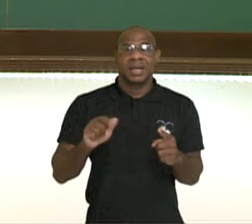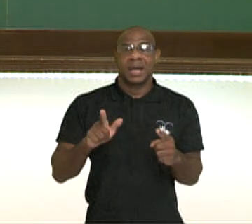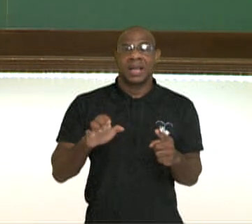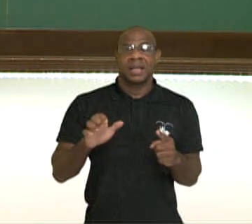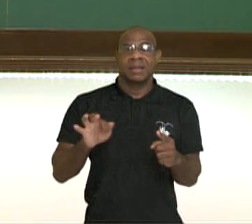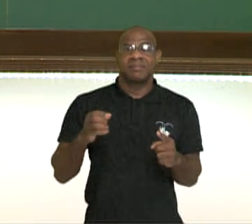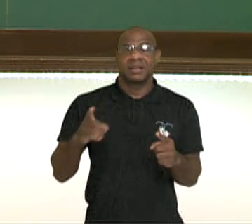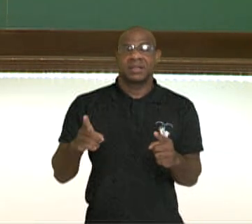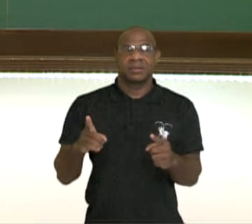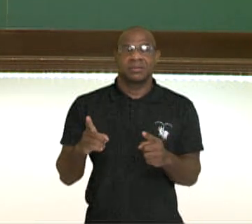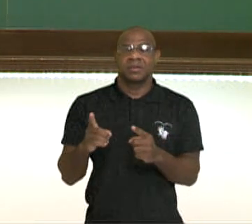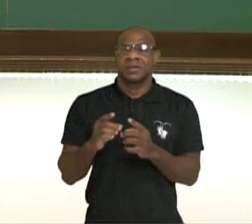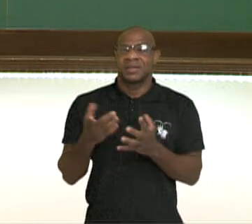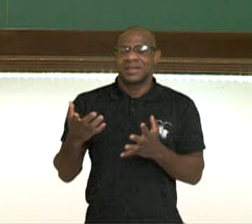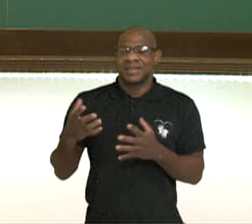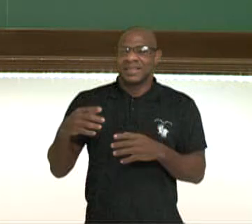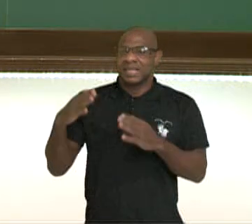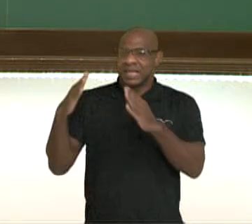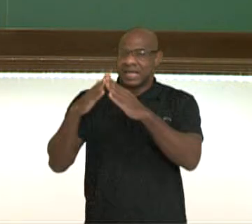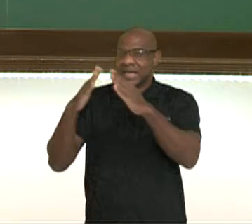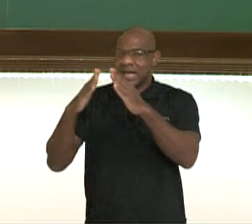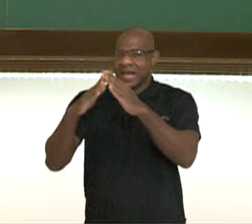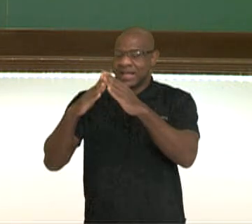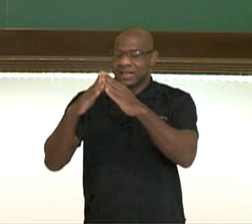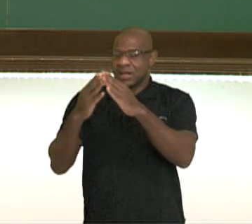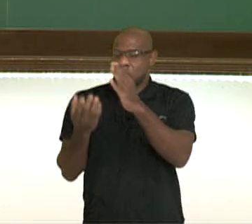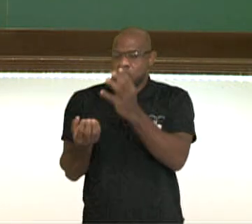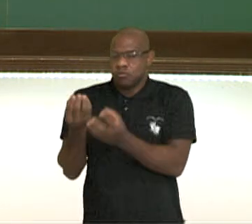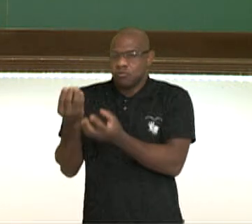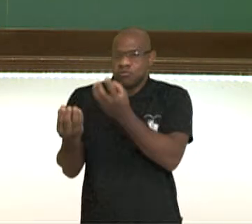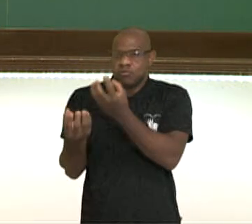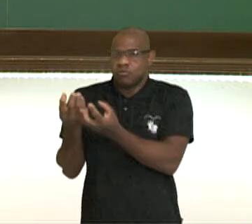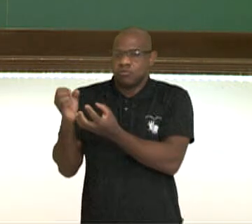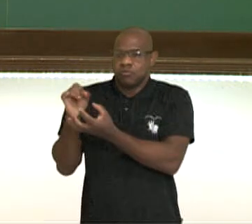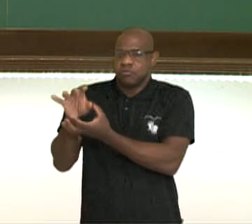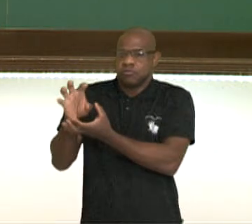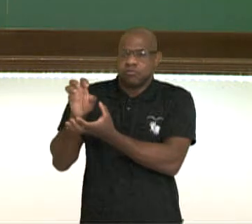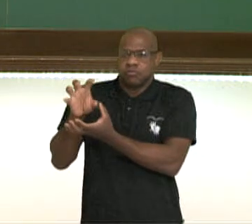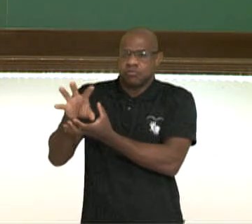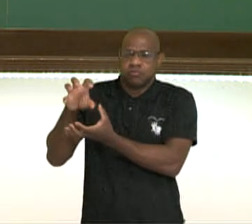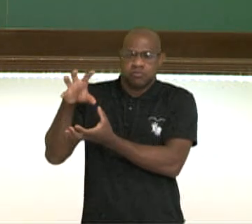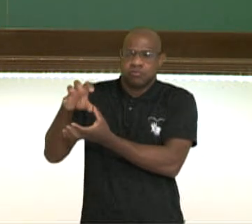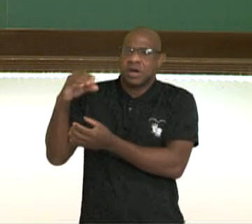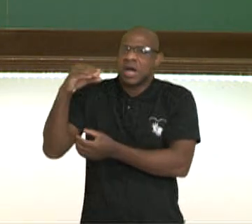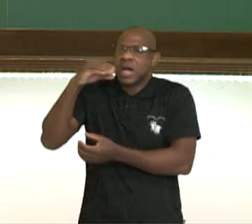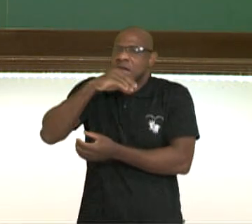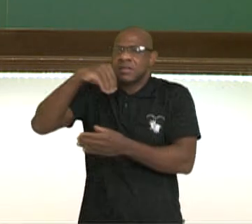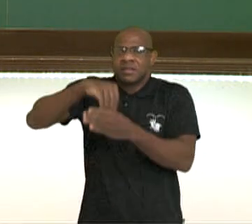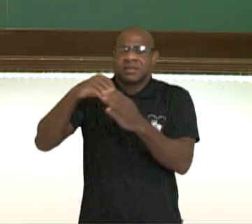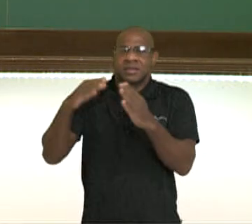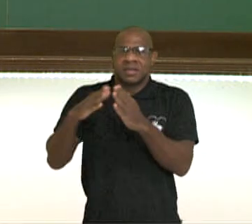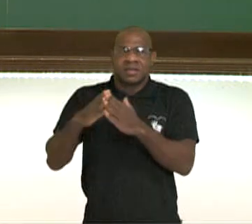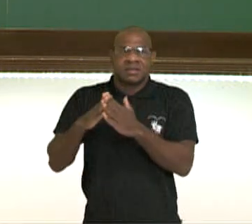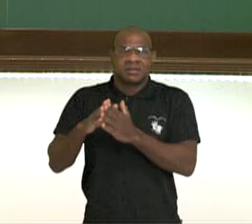repente por ser um clima frio, a pessoa tem que utilizar ar-condicionado. Então, acaba